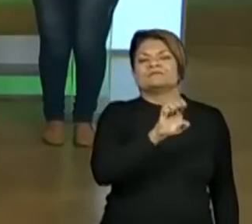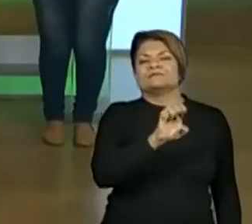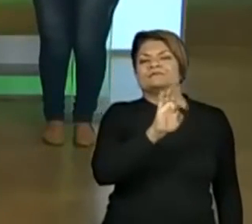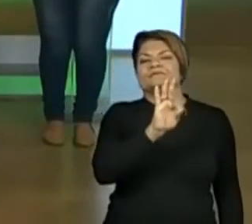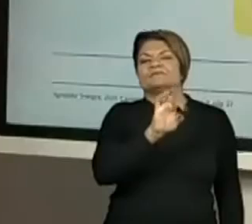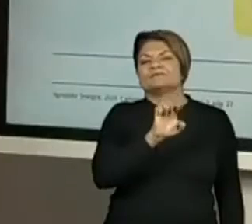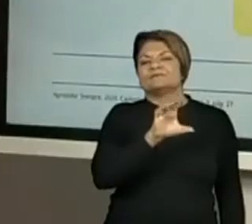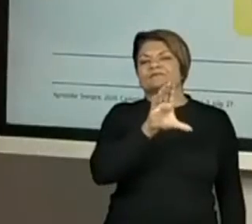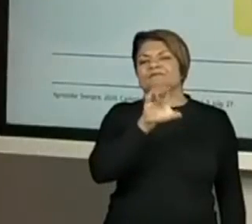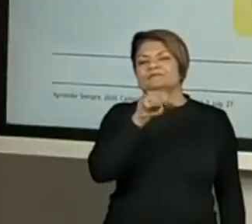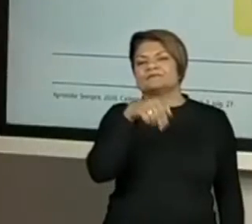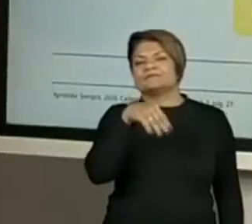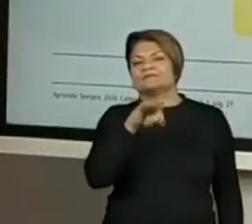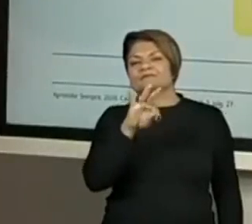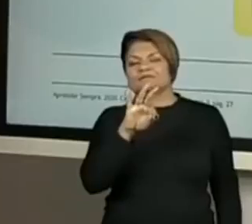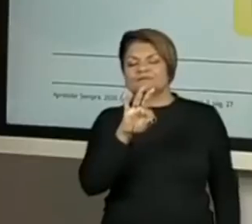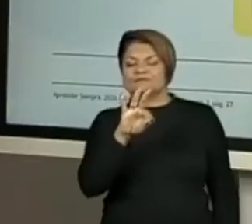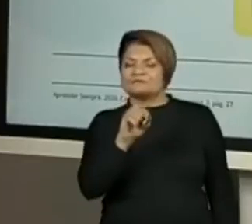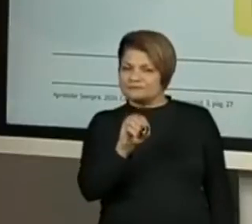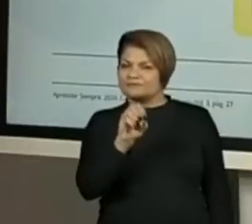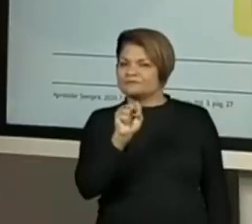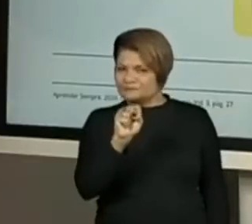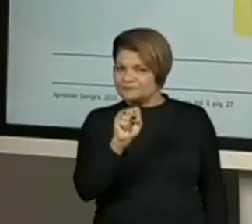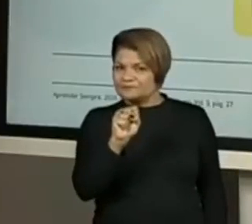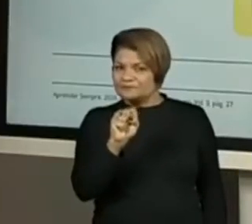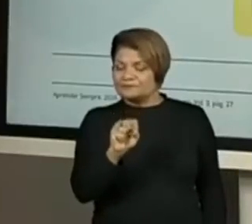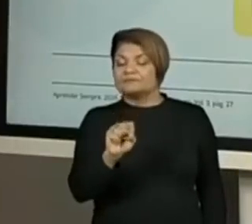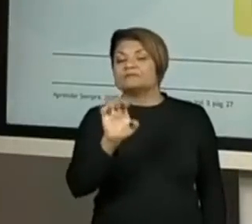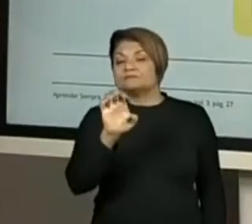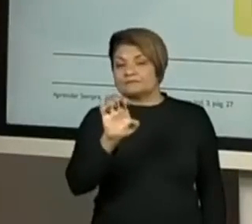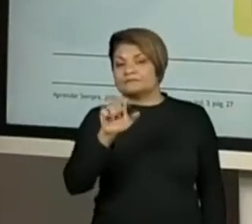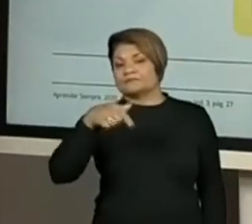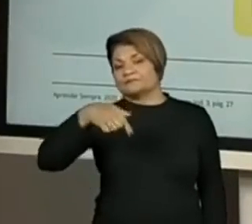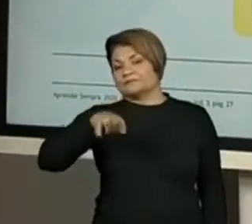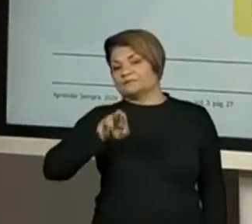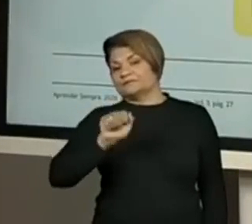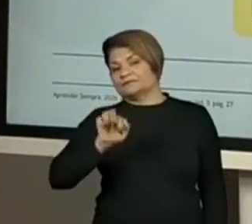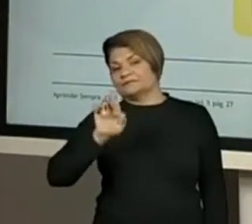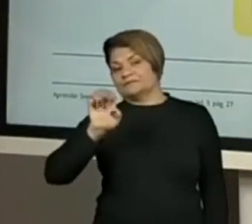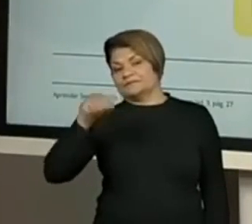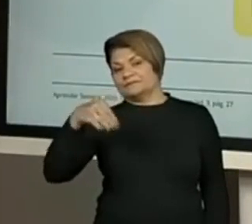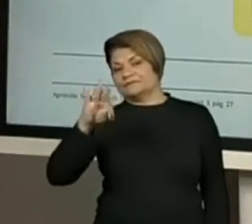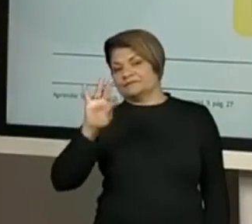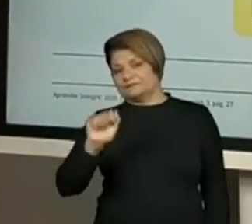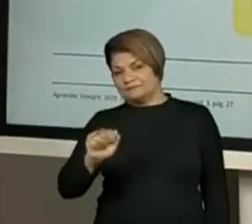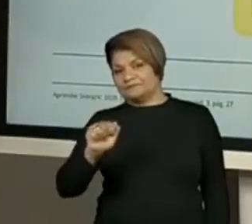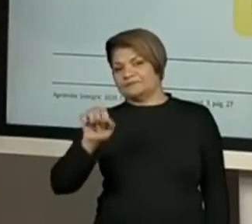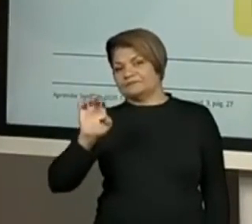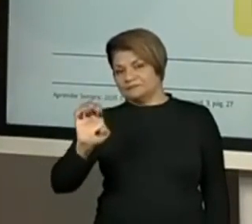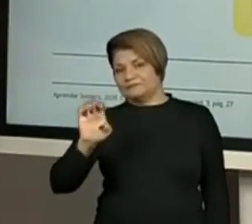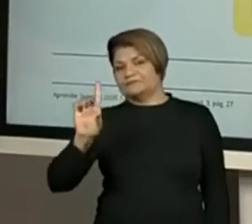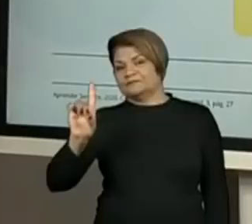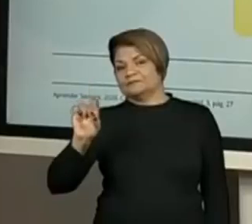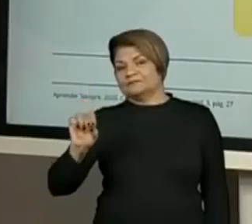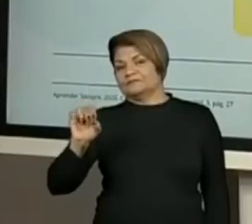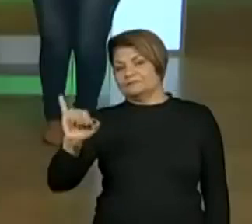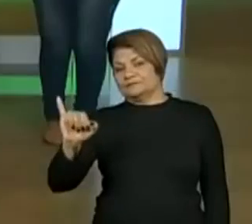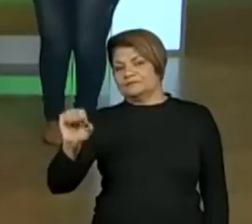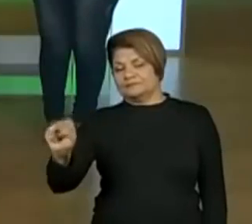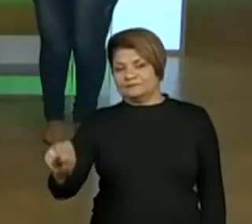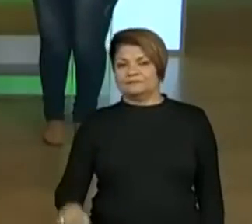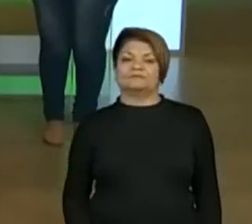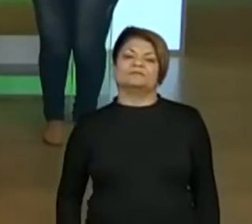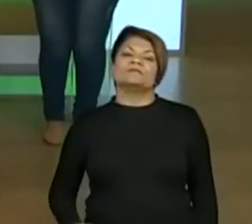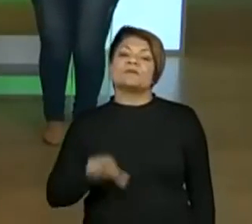742. Muito bem, pessoal. 742. Então, nós vamos escrever aqui 700, tá bom? Alice de